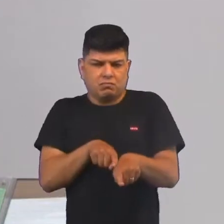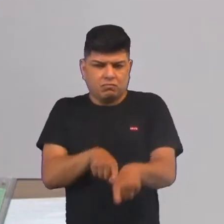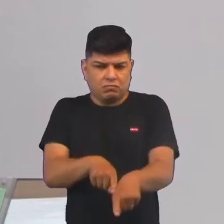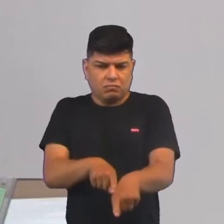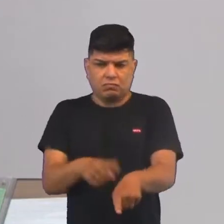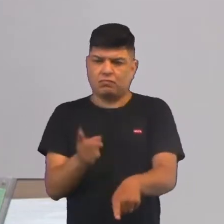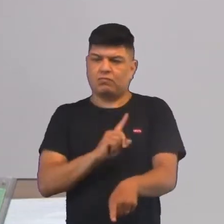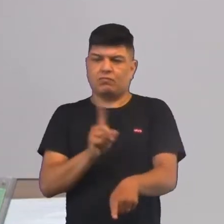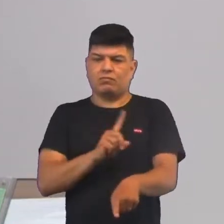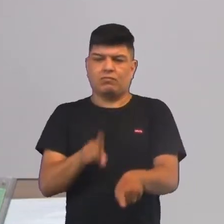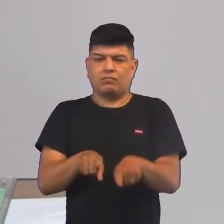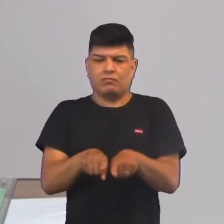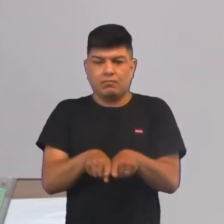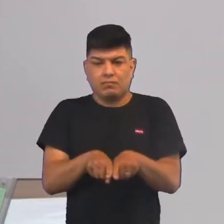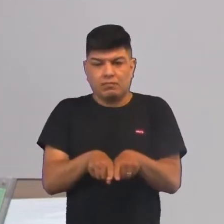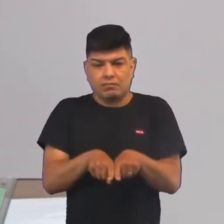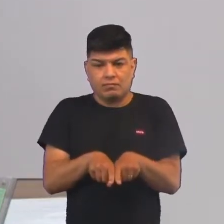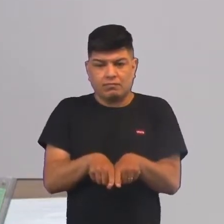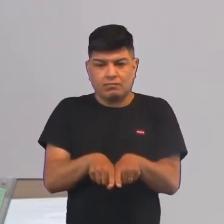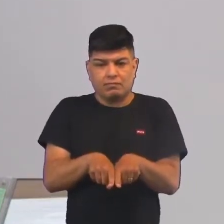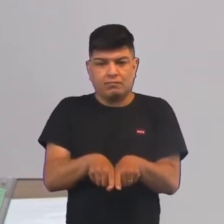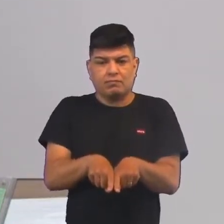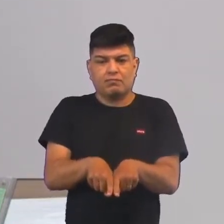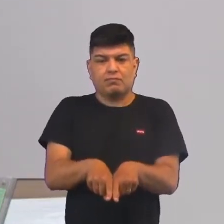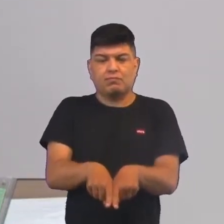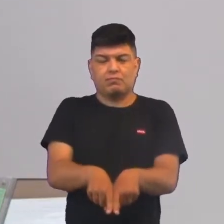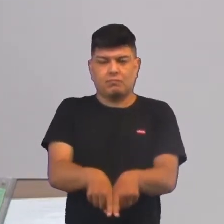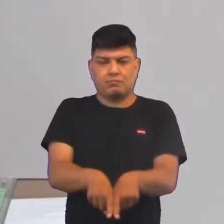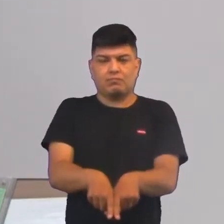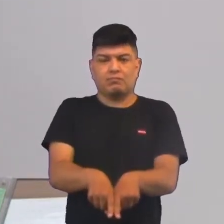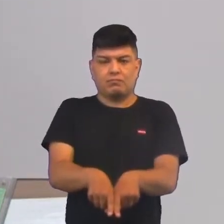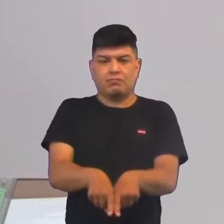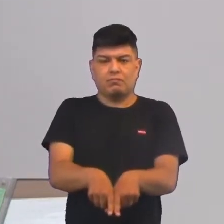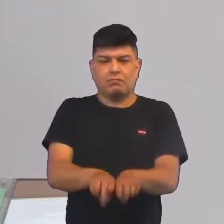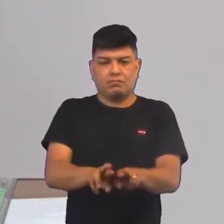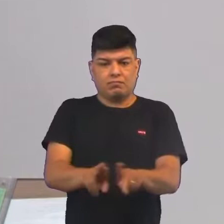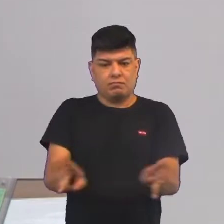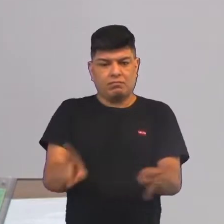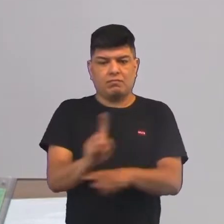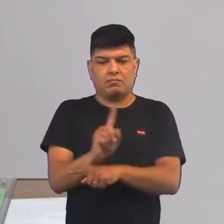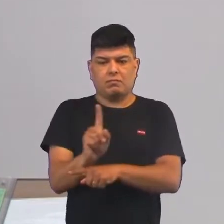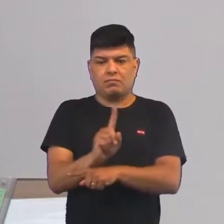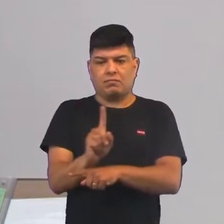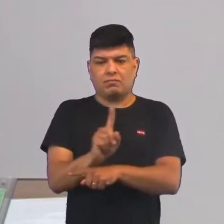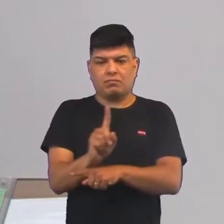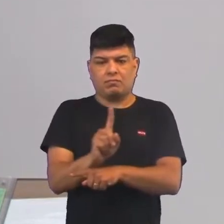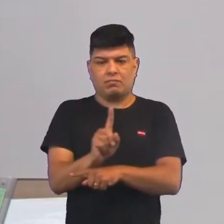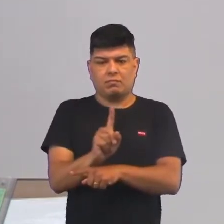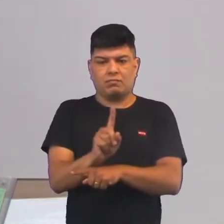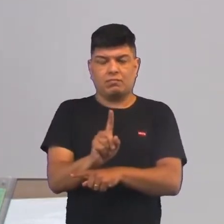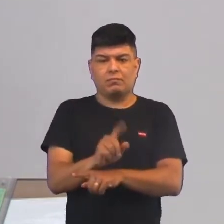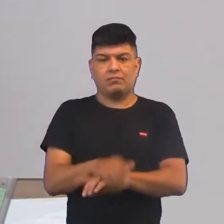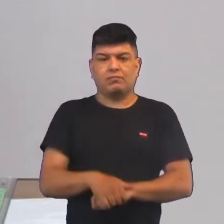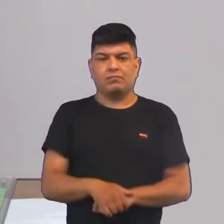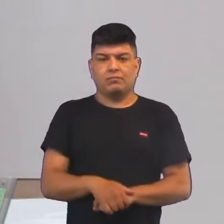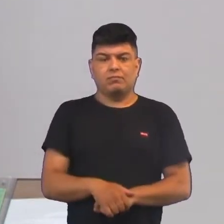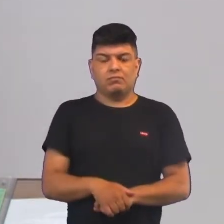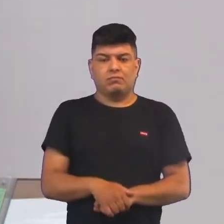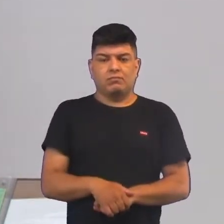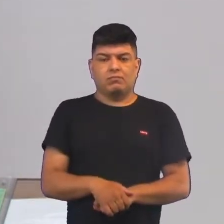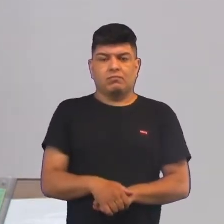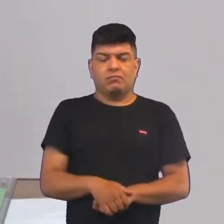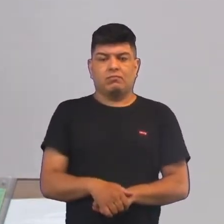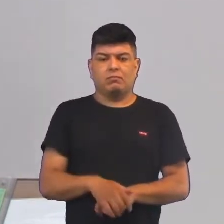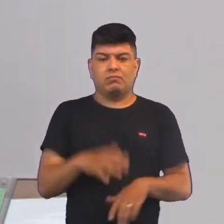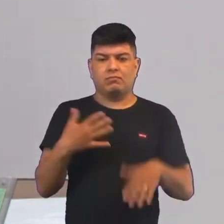depois o outro. Não. Eles acontecem ao mesmo tempo, não em tempos diferentes. Tá bom? Então, falando um pouco mais